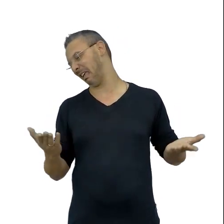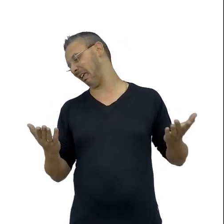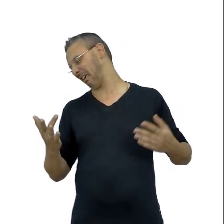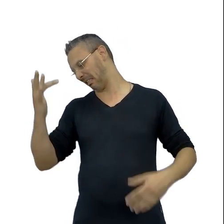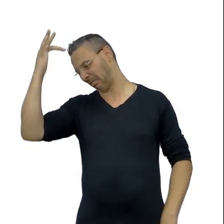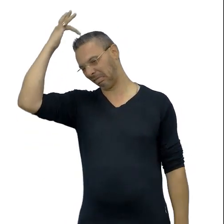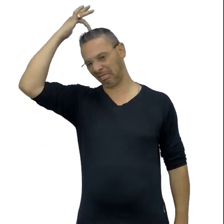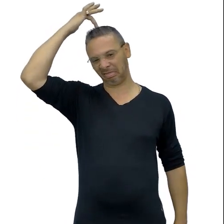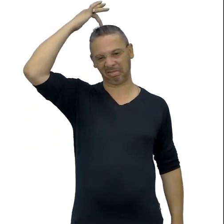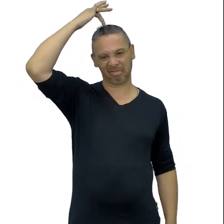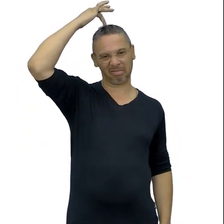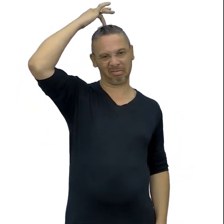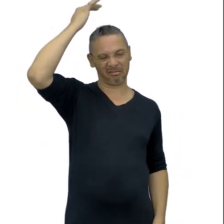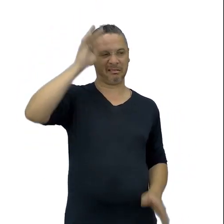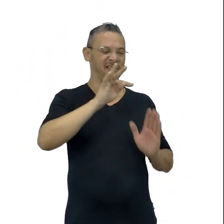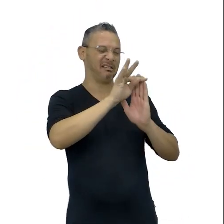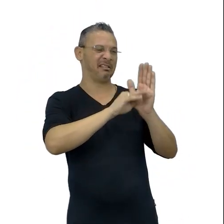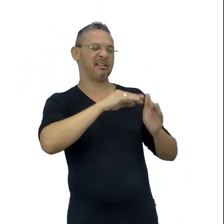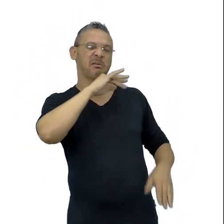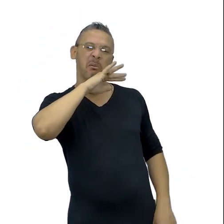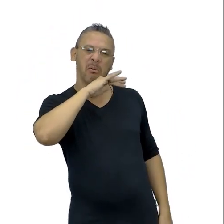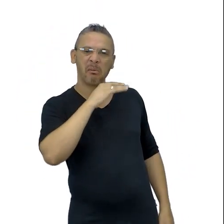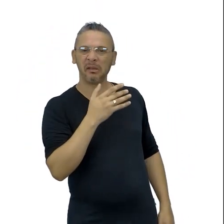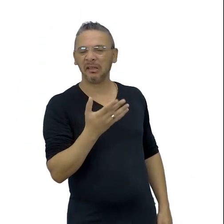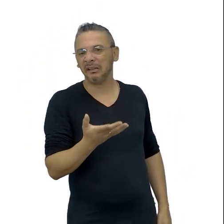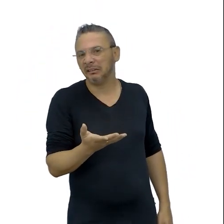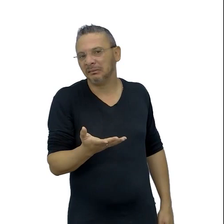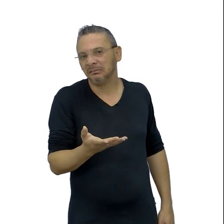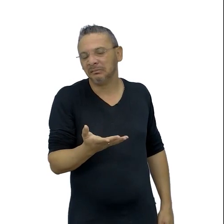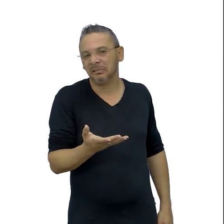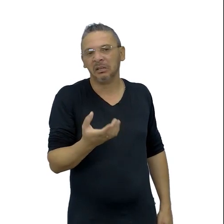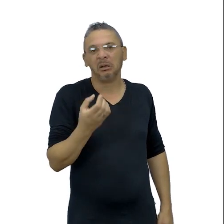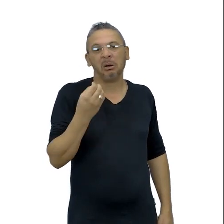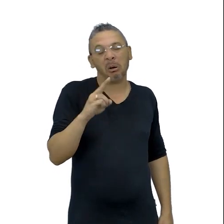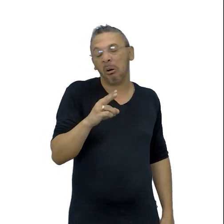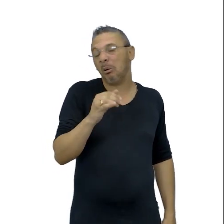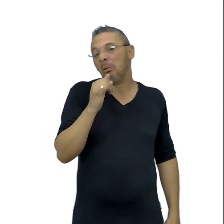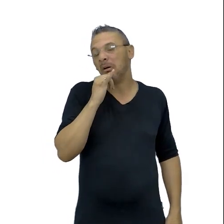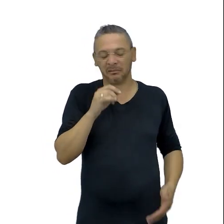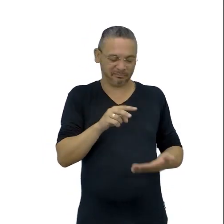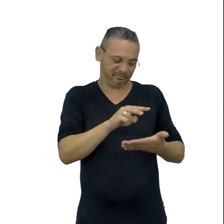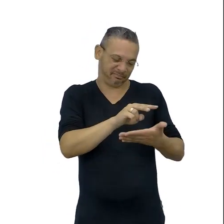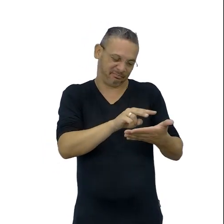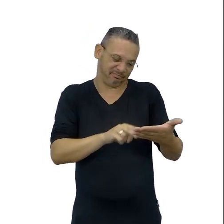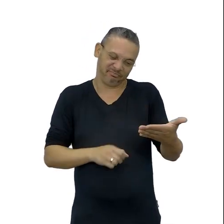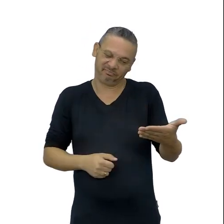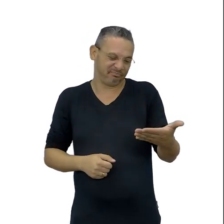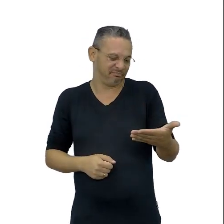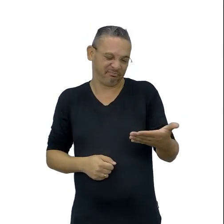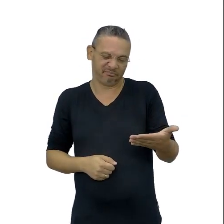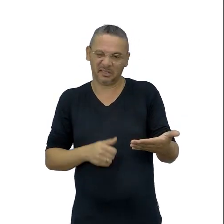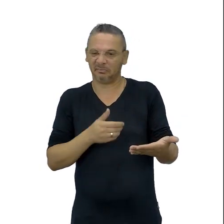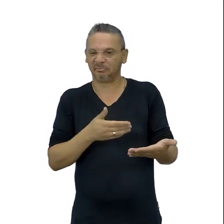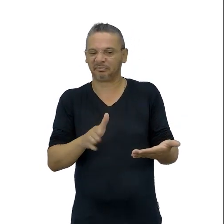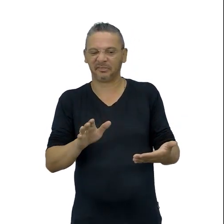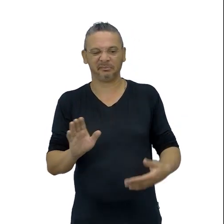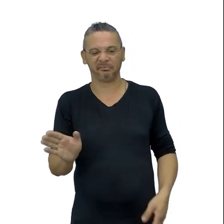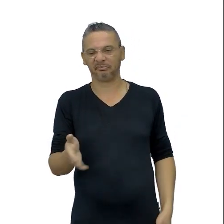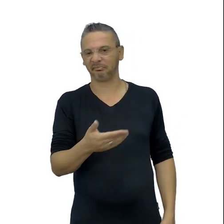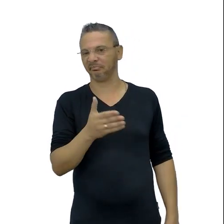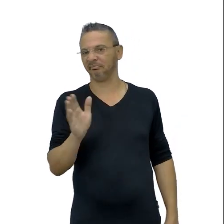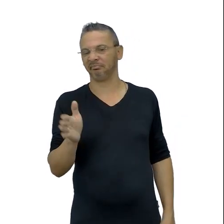texto desinteressante, ou é um simples material que eu utilizo sem preparar, sem